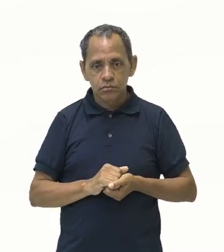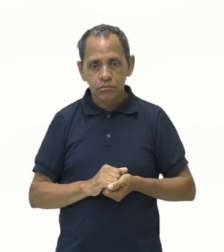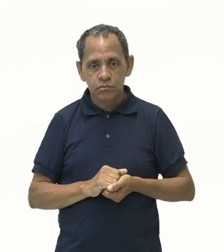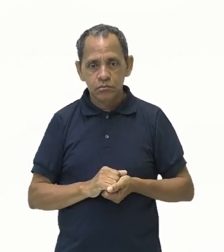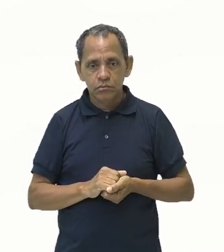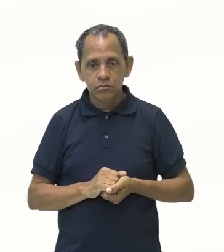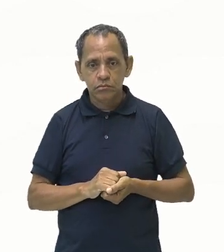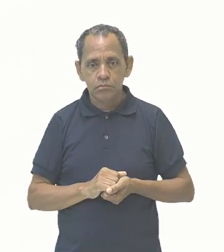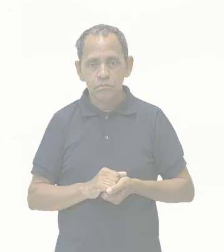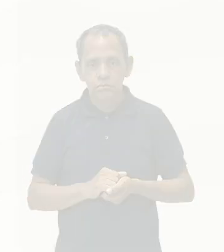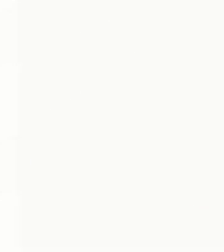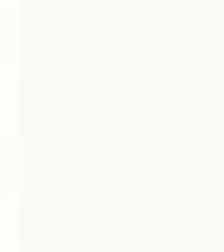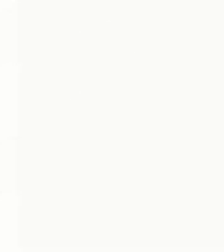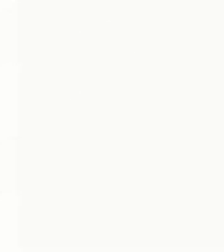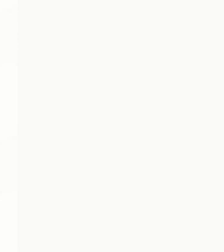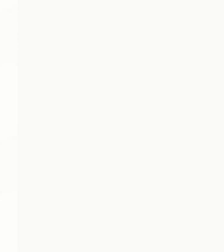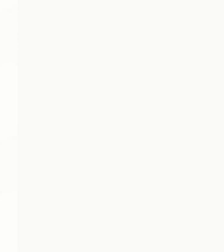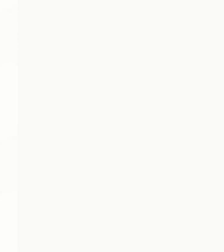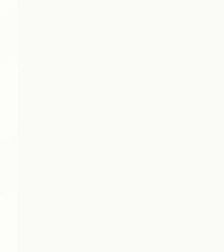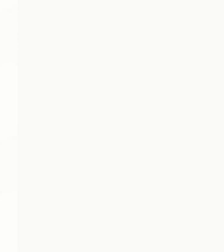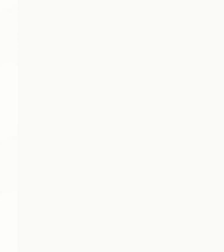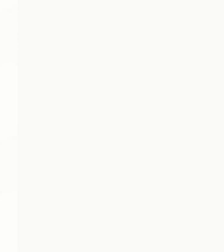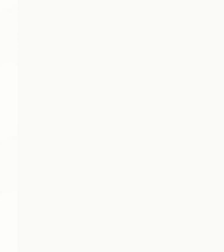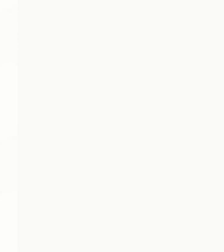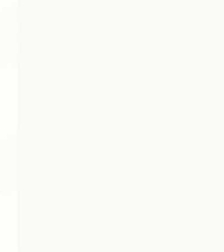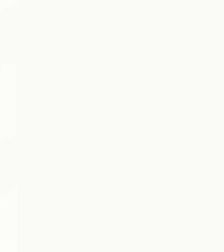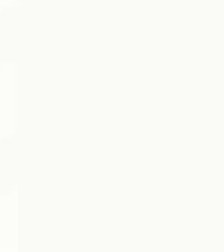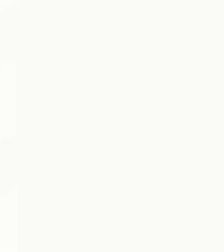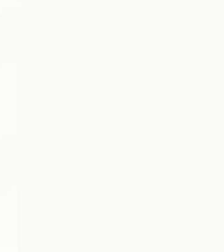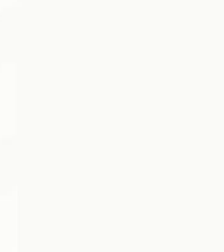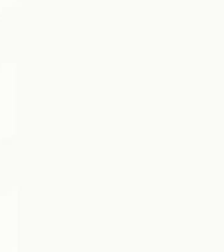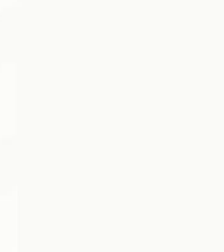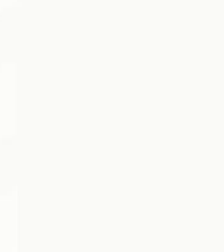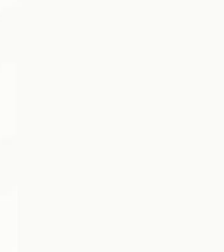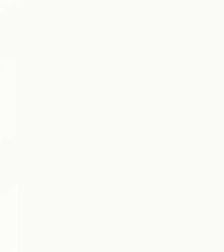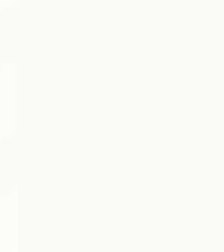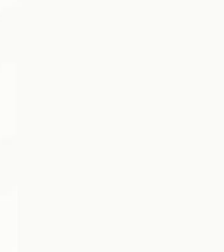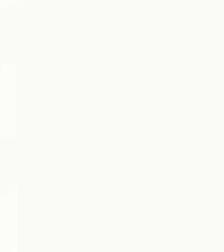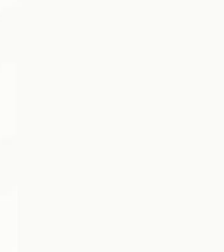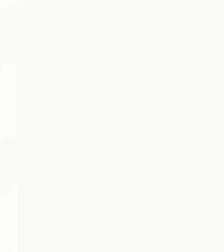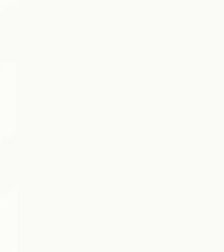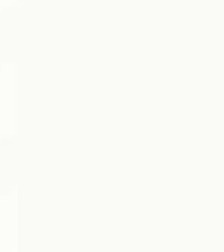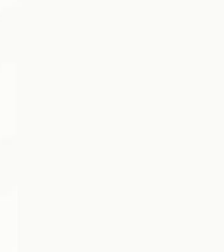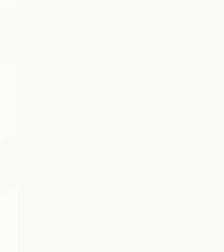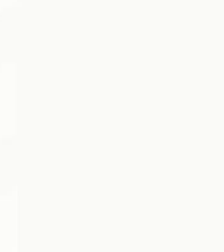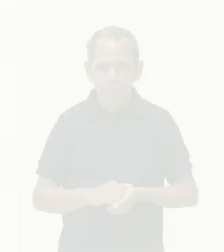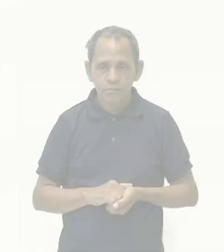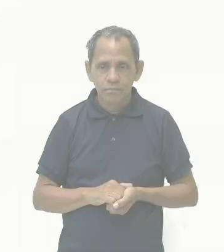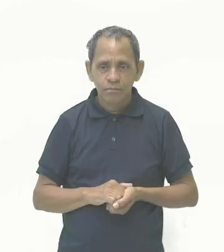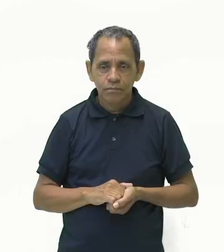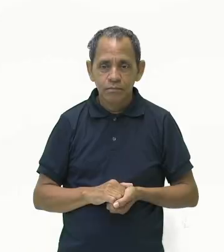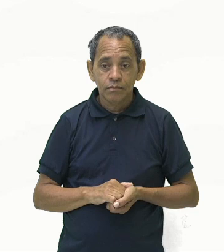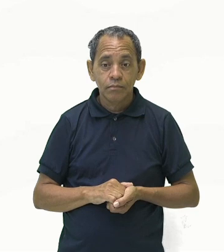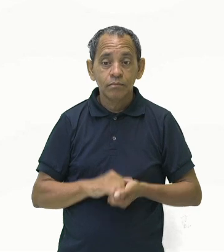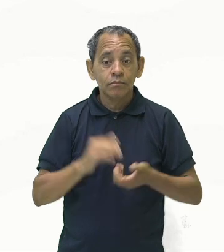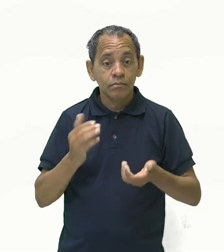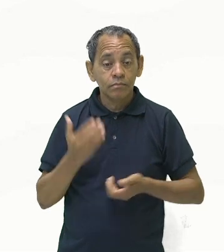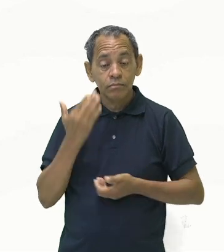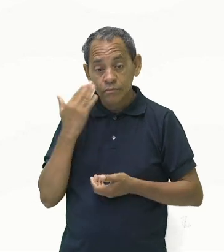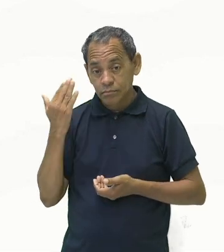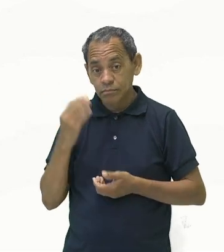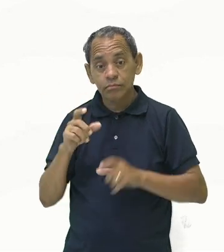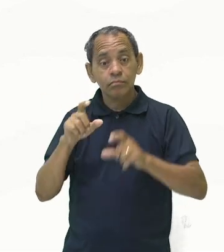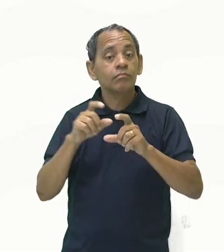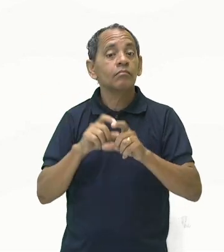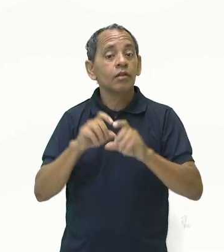Então note que aqui a gente consegue classificar direitinho. Então aqui nessa estrutura, né, nós vamos analisar da mesma forma que